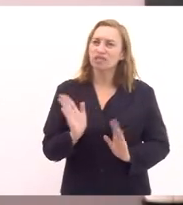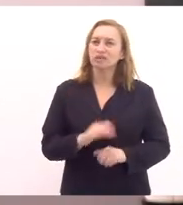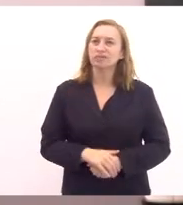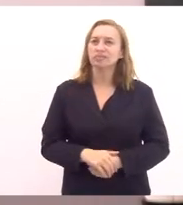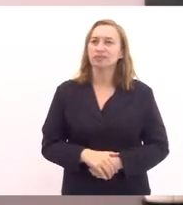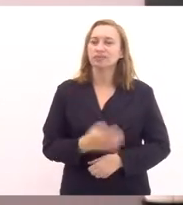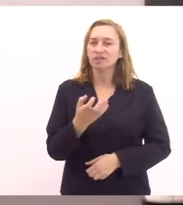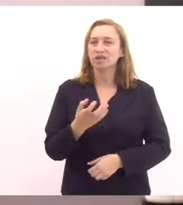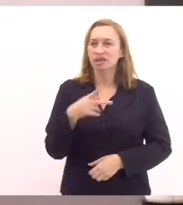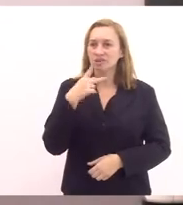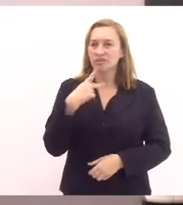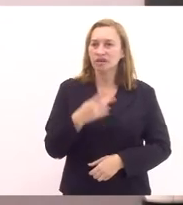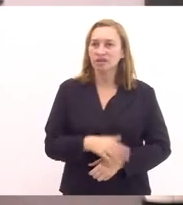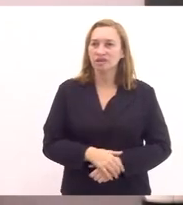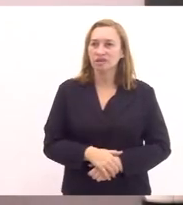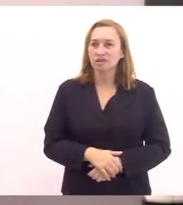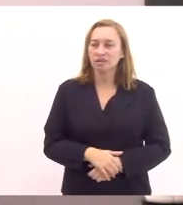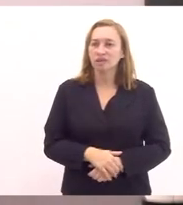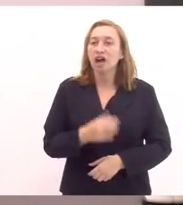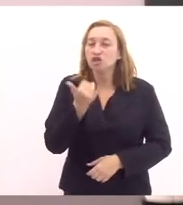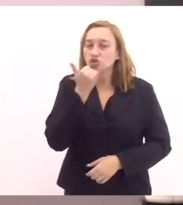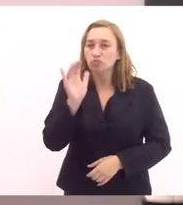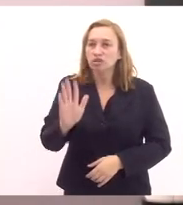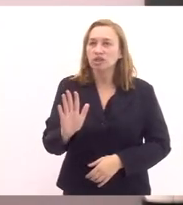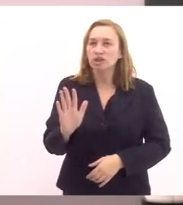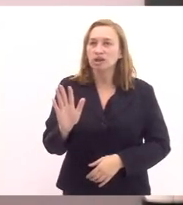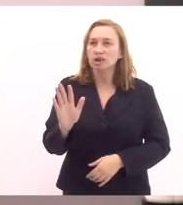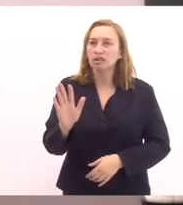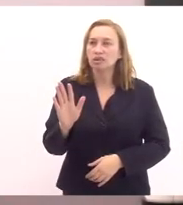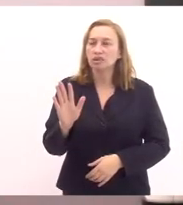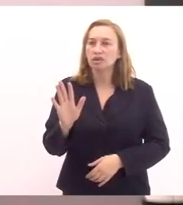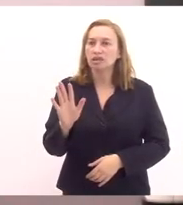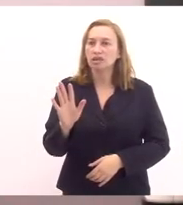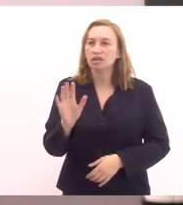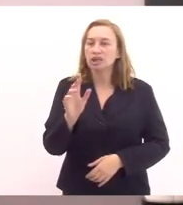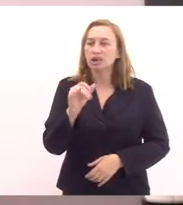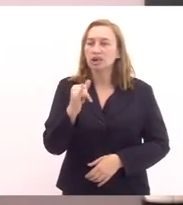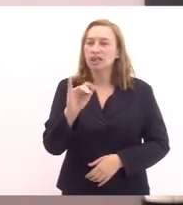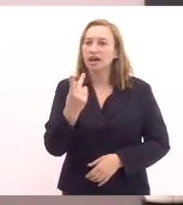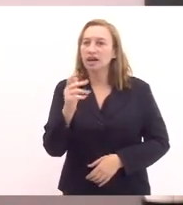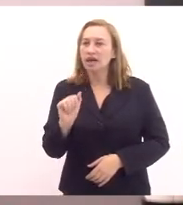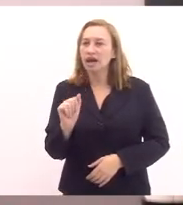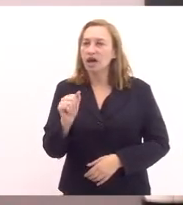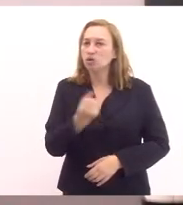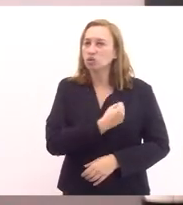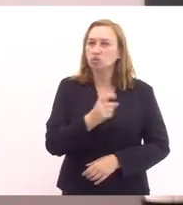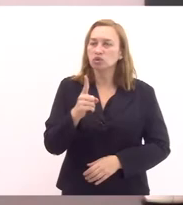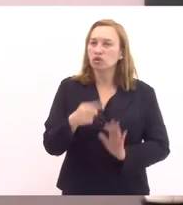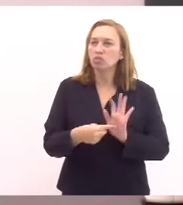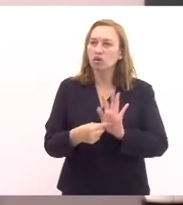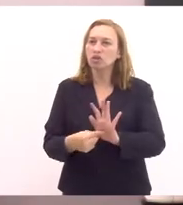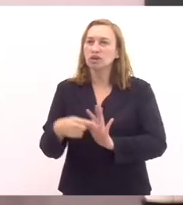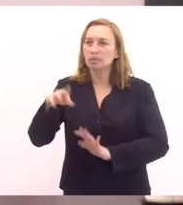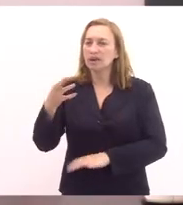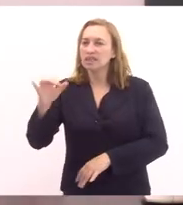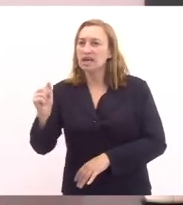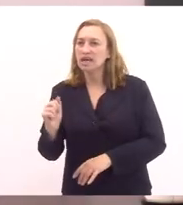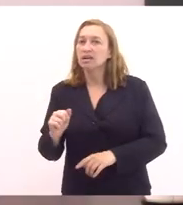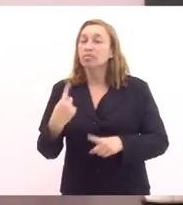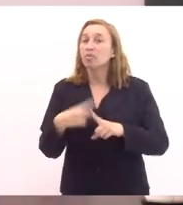que eu queria colocar EA Desculpe é a questão de sair os números não aparecem Marcele